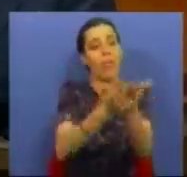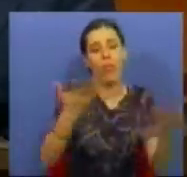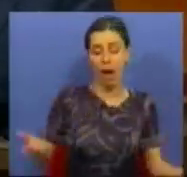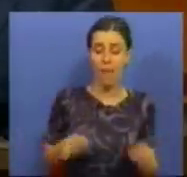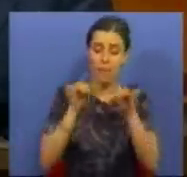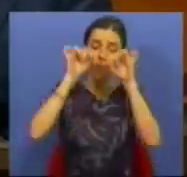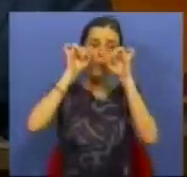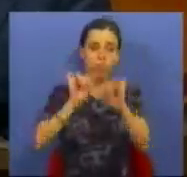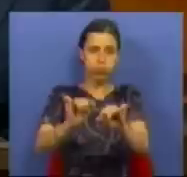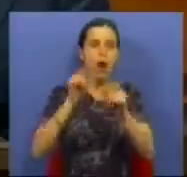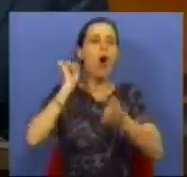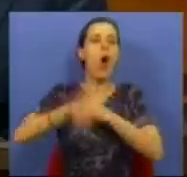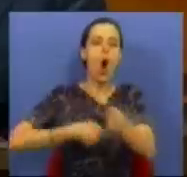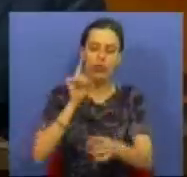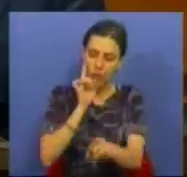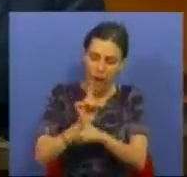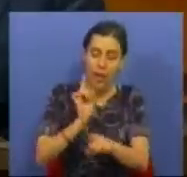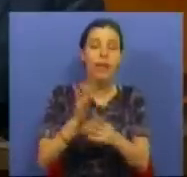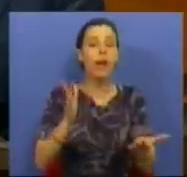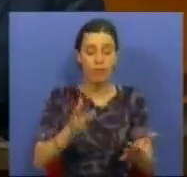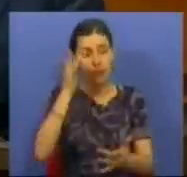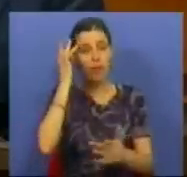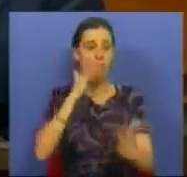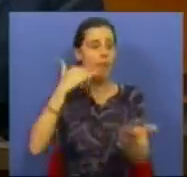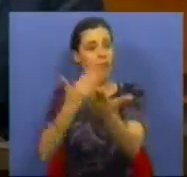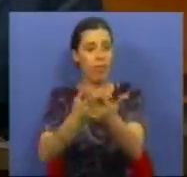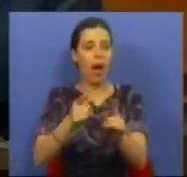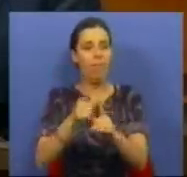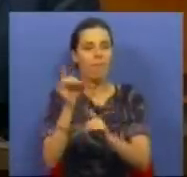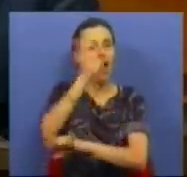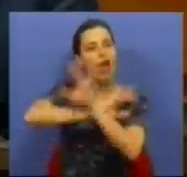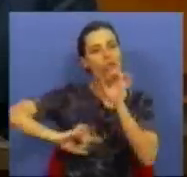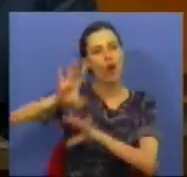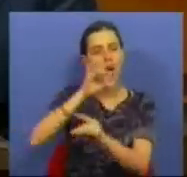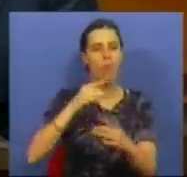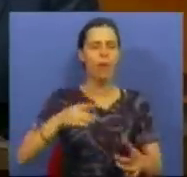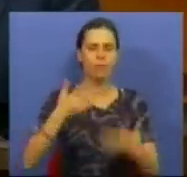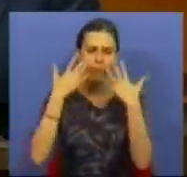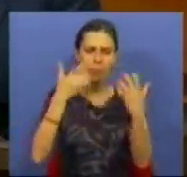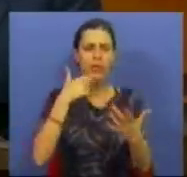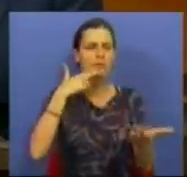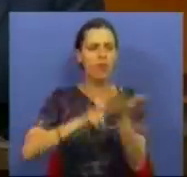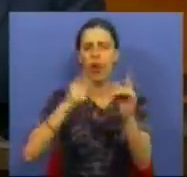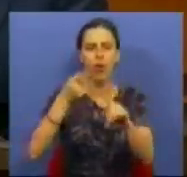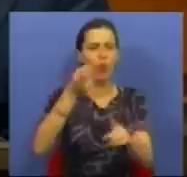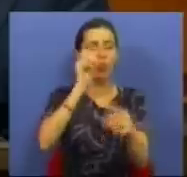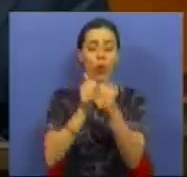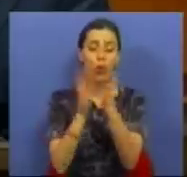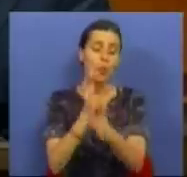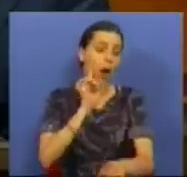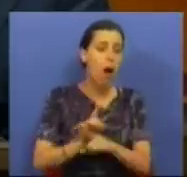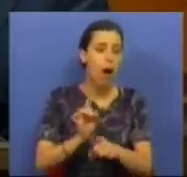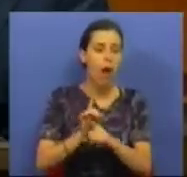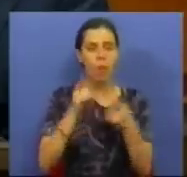seu espaço é aquele espaço que lhes é facultado por uma Europa que desmente categoricamente todos aqueles